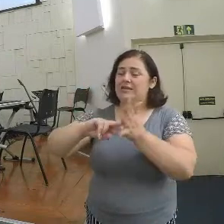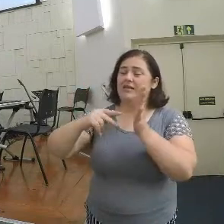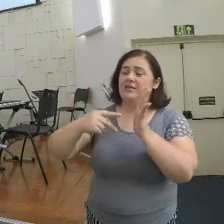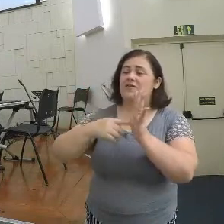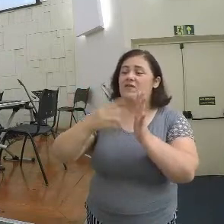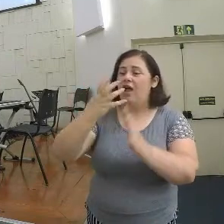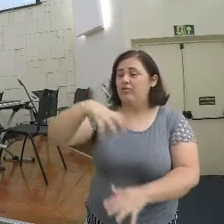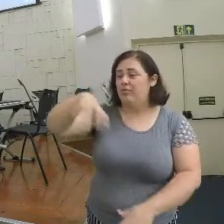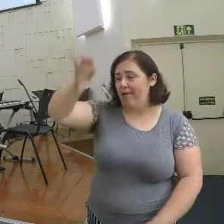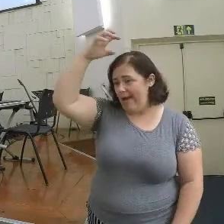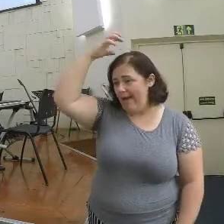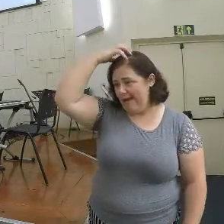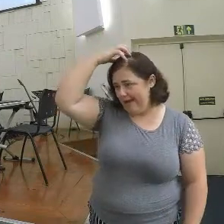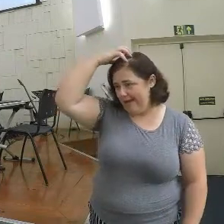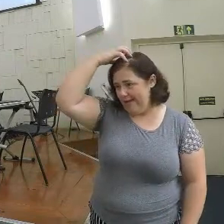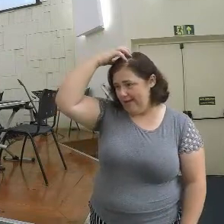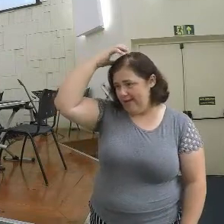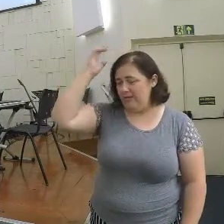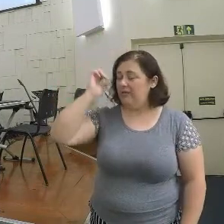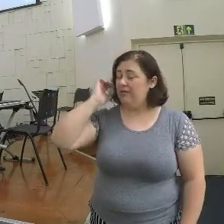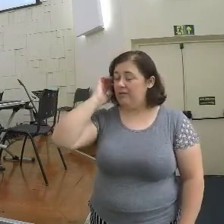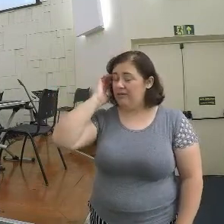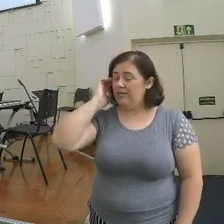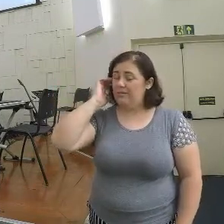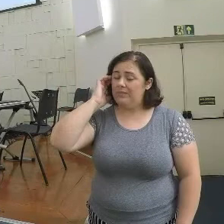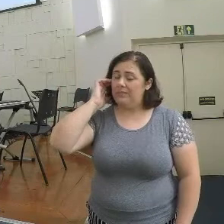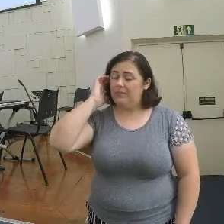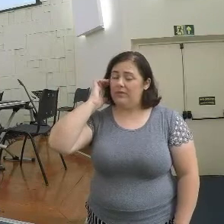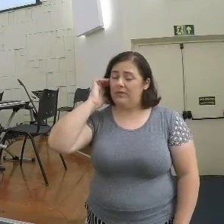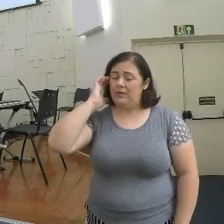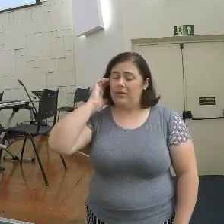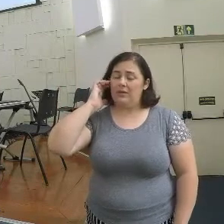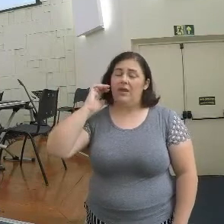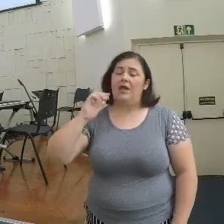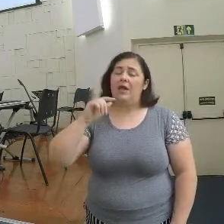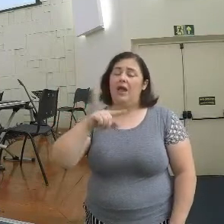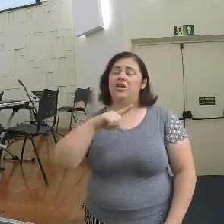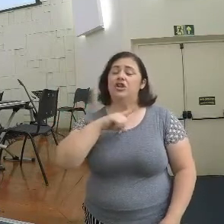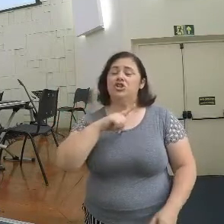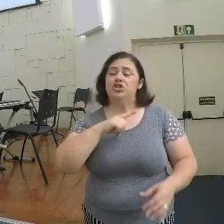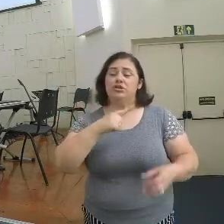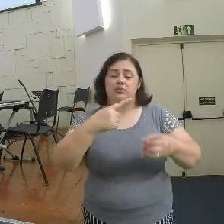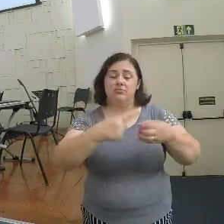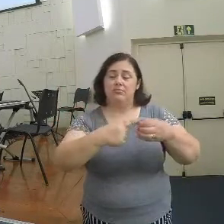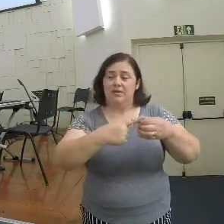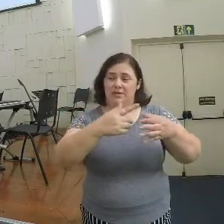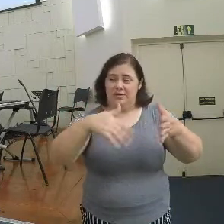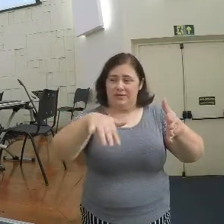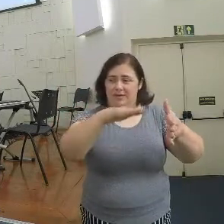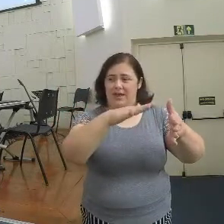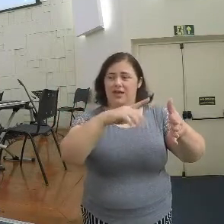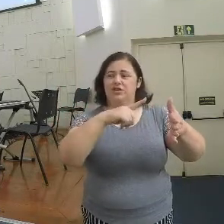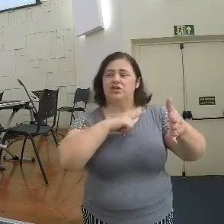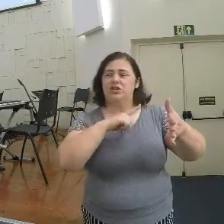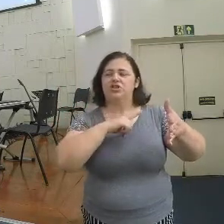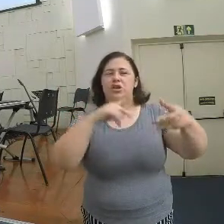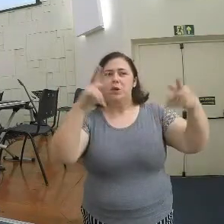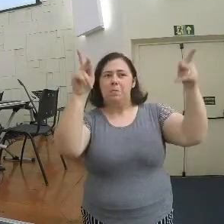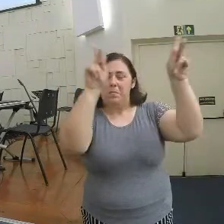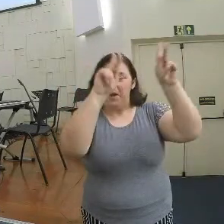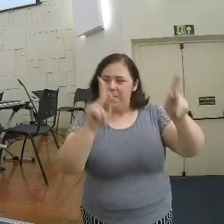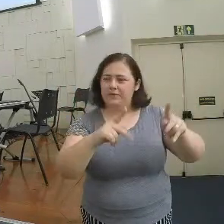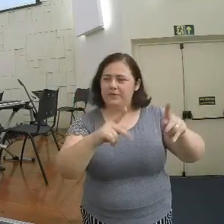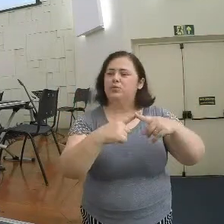Jerusalém. Então, havia uma cidade em que habitava a paz, porque era governada por um rei